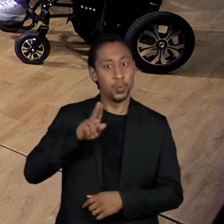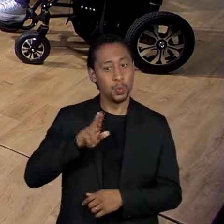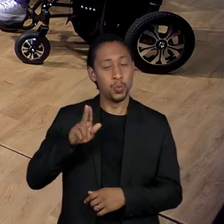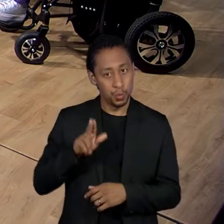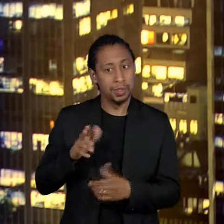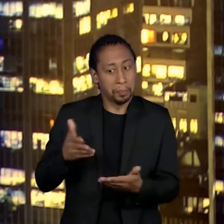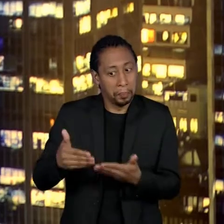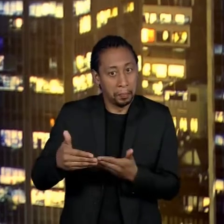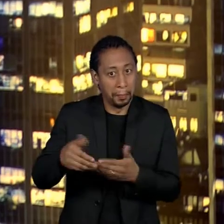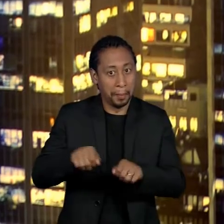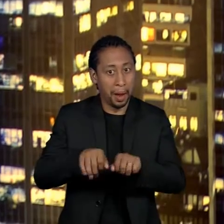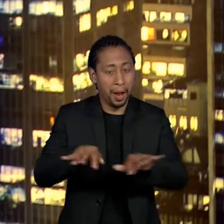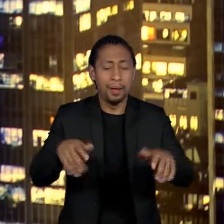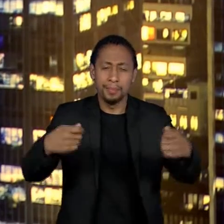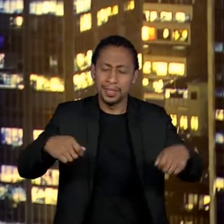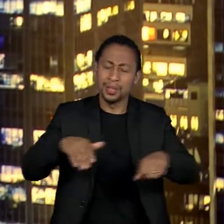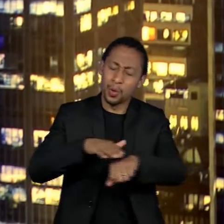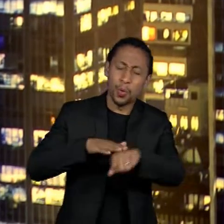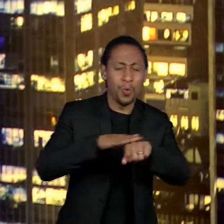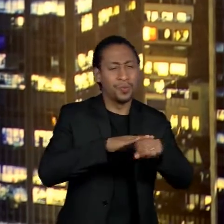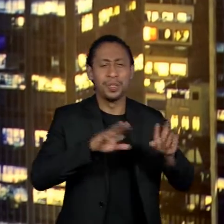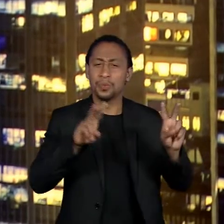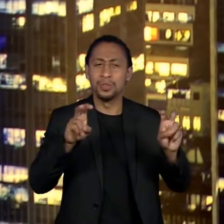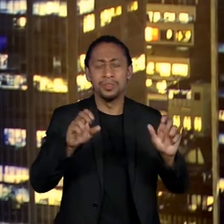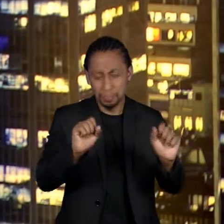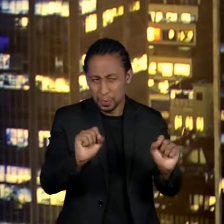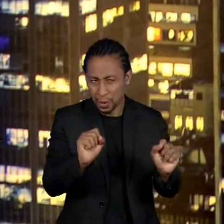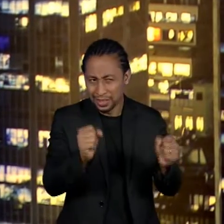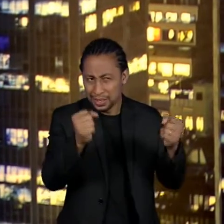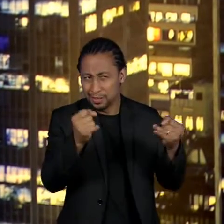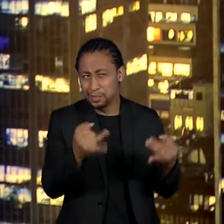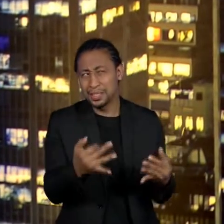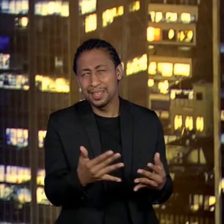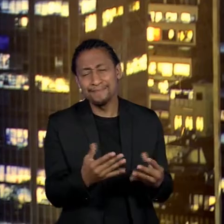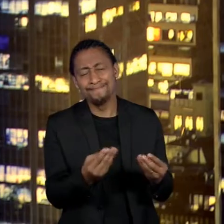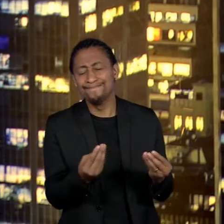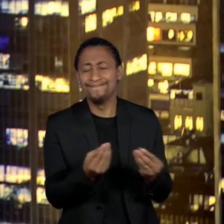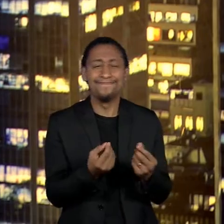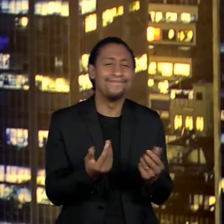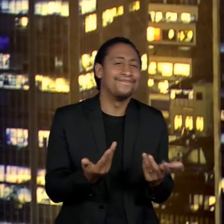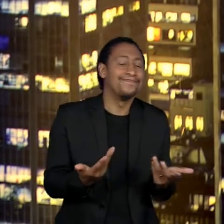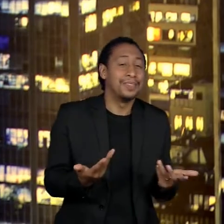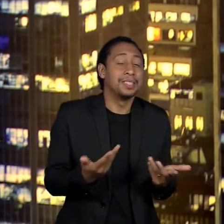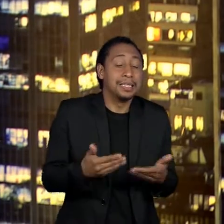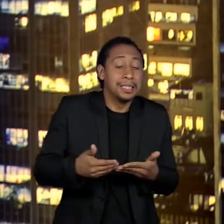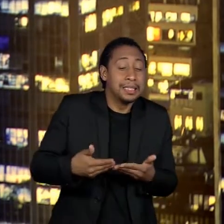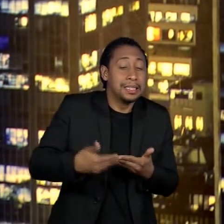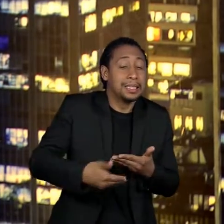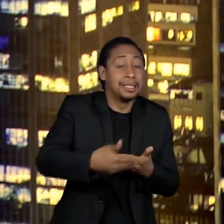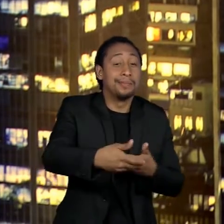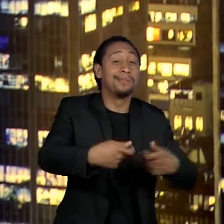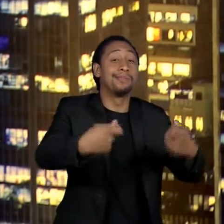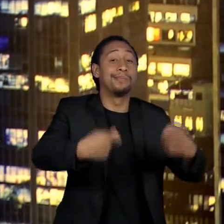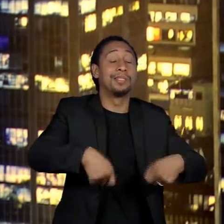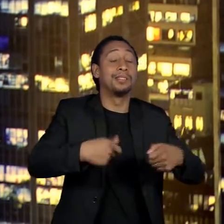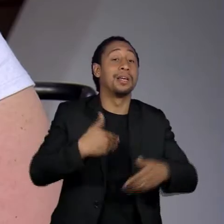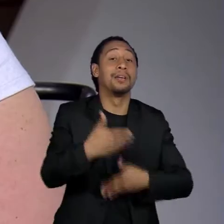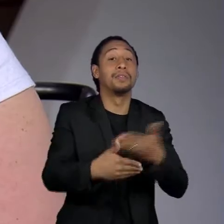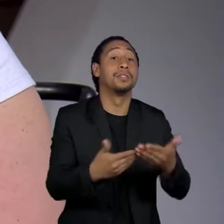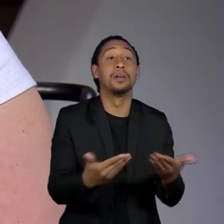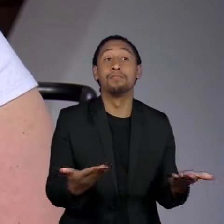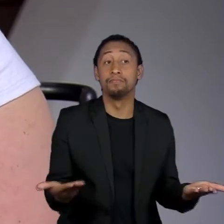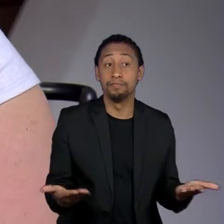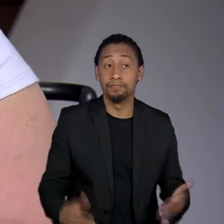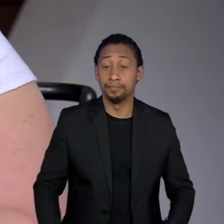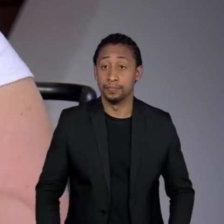mais falar sobre isso. Eu gostaria que você desse um exemplo nesse sentido, Vanessa, o quanto ainda precisamos avançar. Bom,